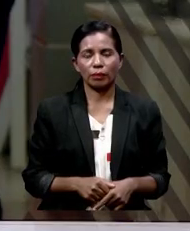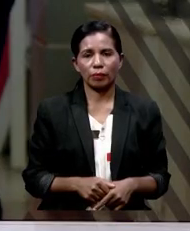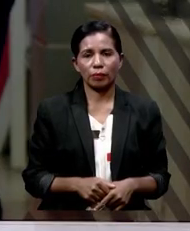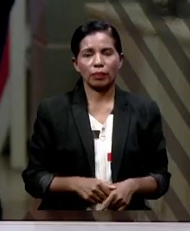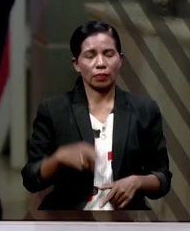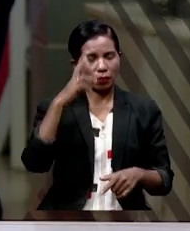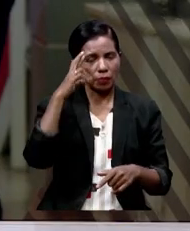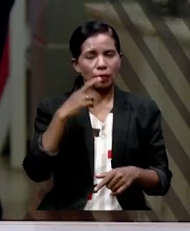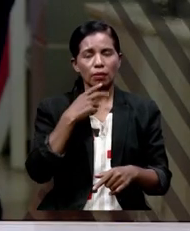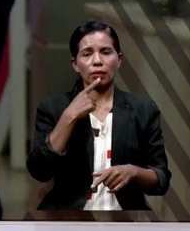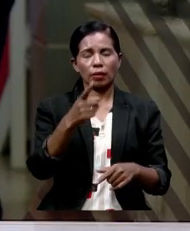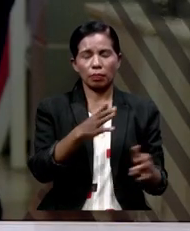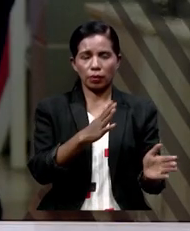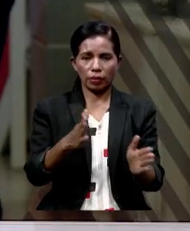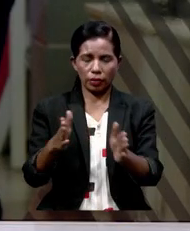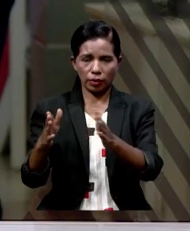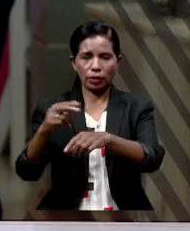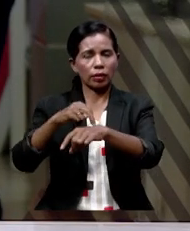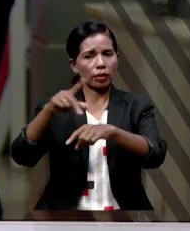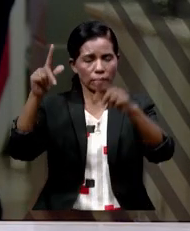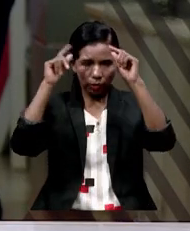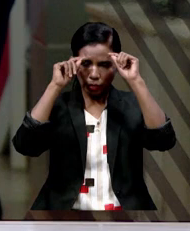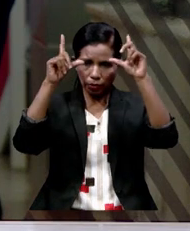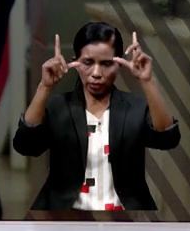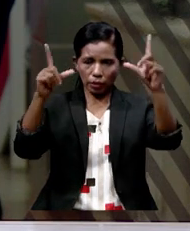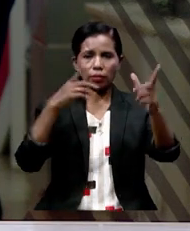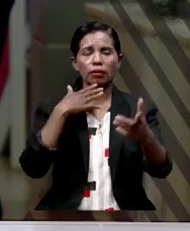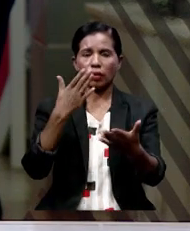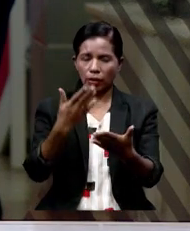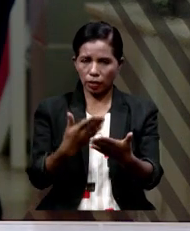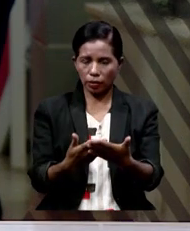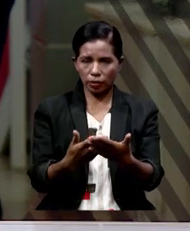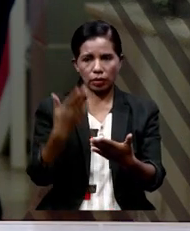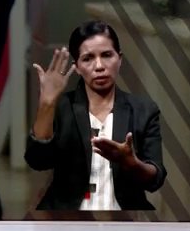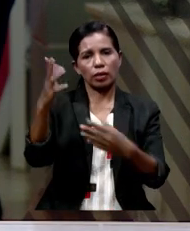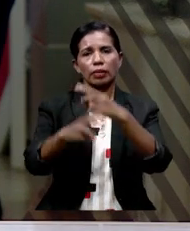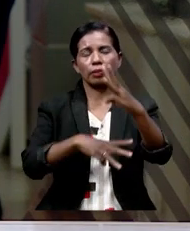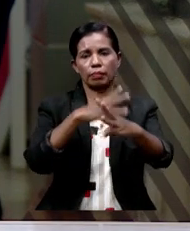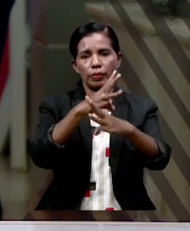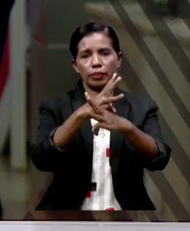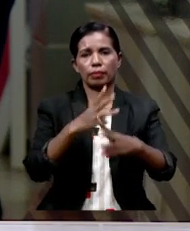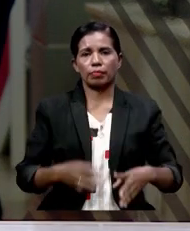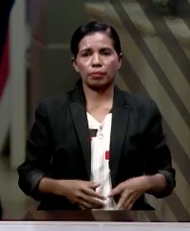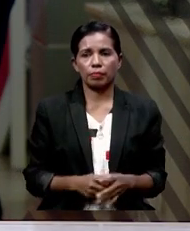Ramos Horta teve um processo de reconciliação nacional Timor-Leste, Nien, Diaclio e Amundo.